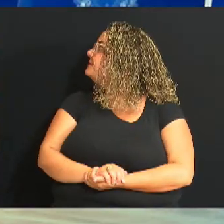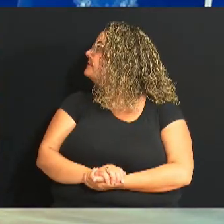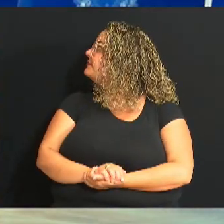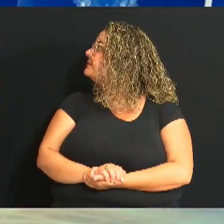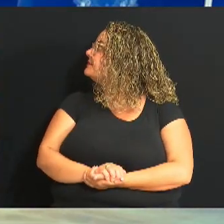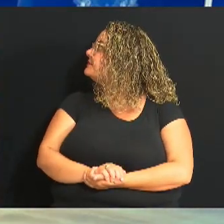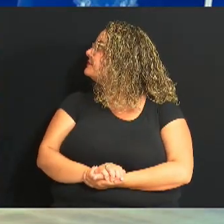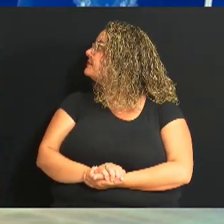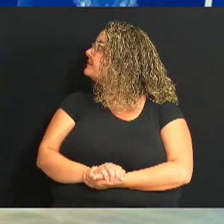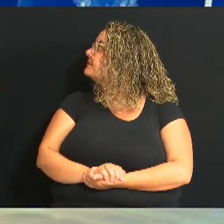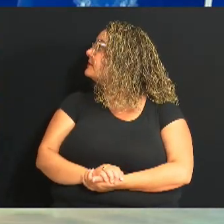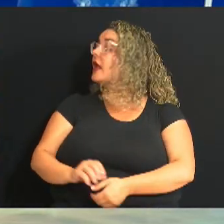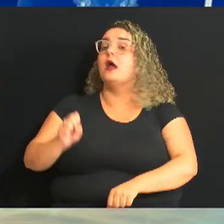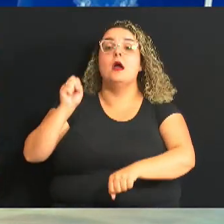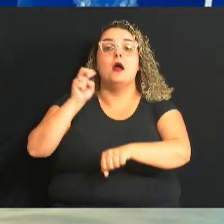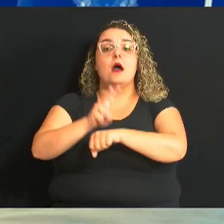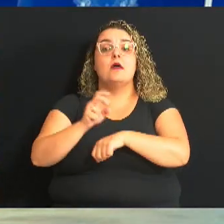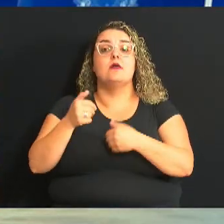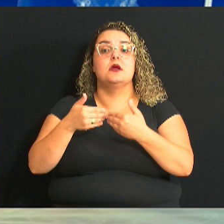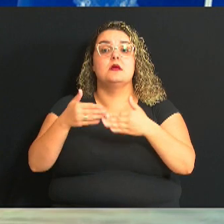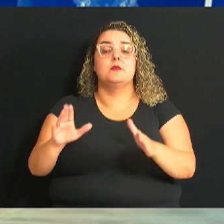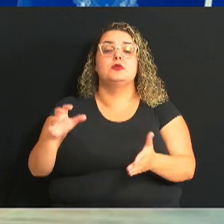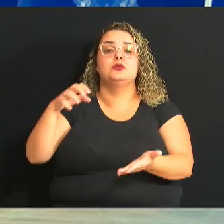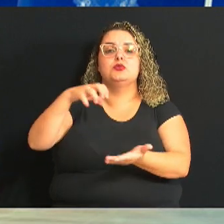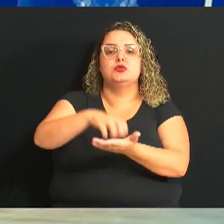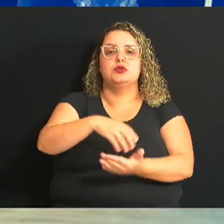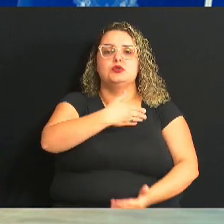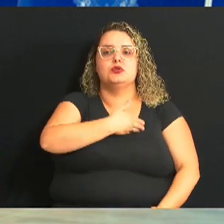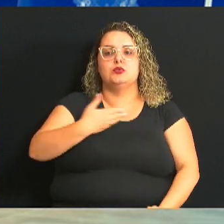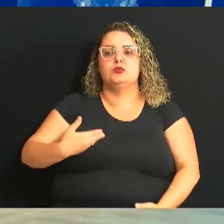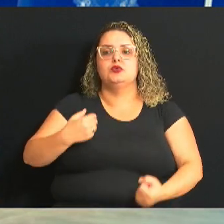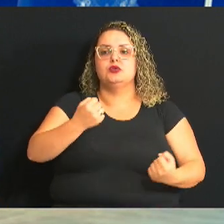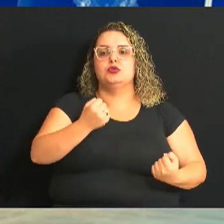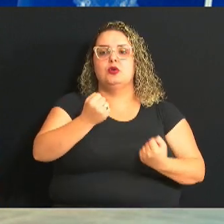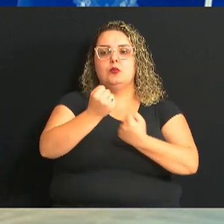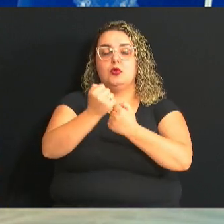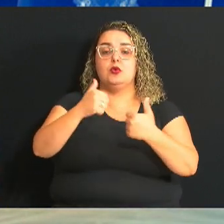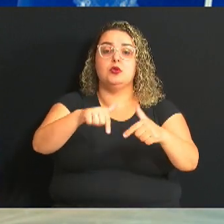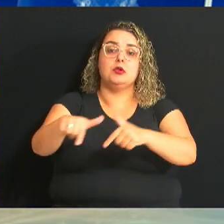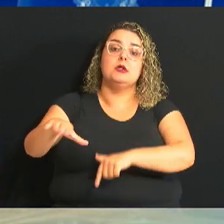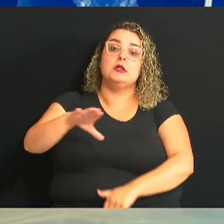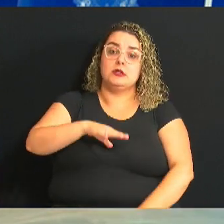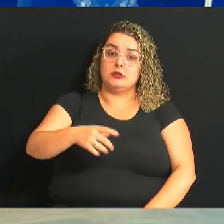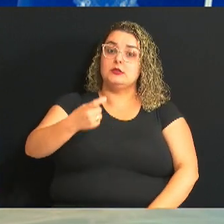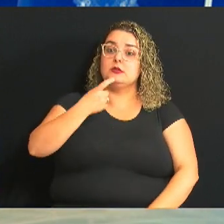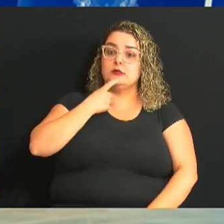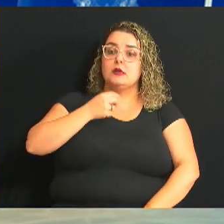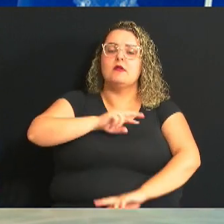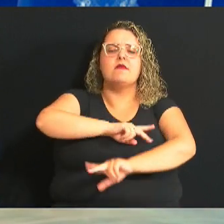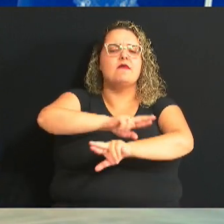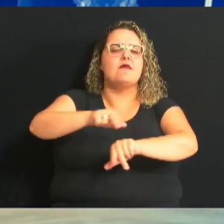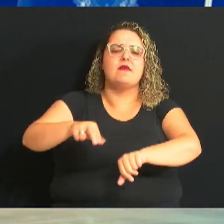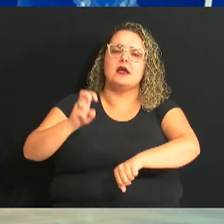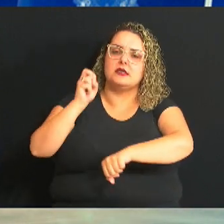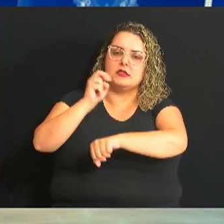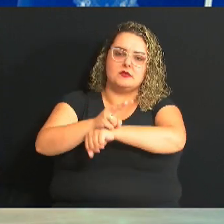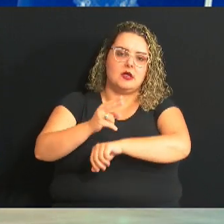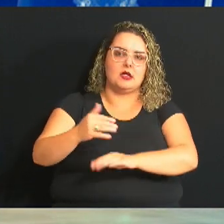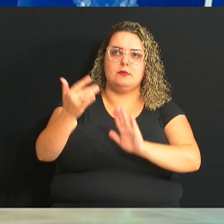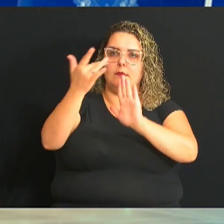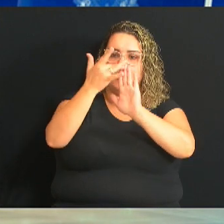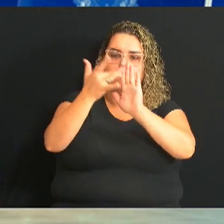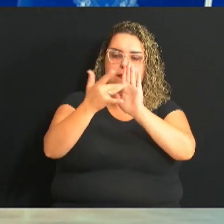Entre as vagas disponíveis no Centro Público de Apoio ao Trabalhador em Campinas, para auxiliar de